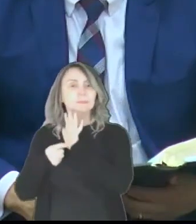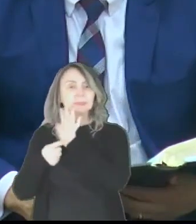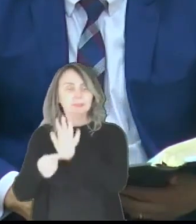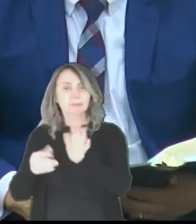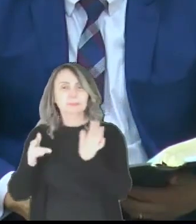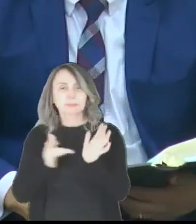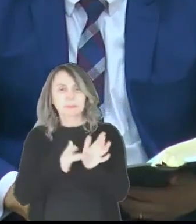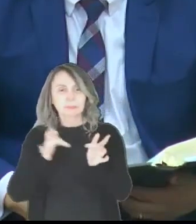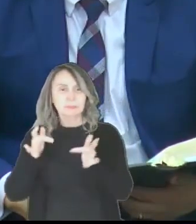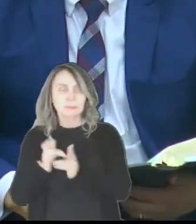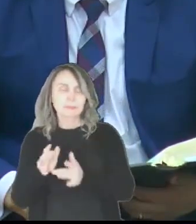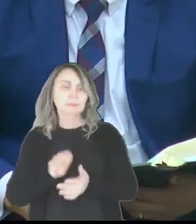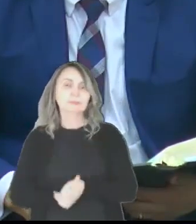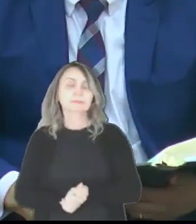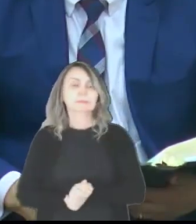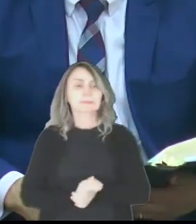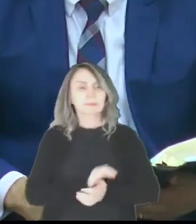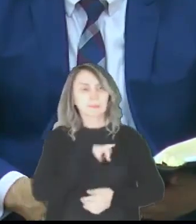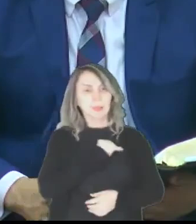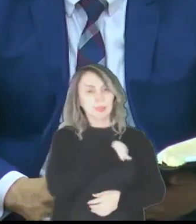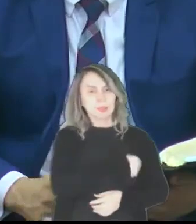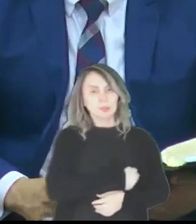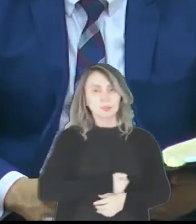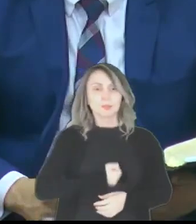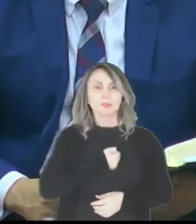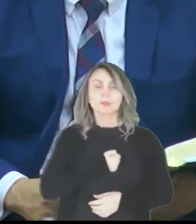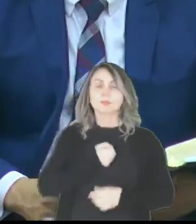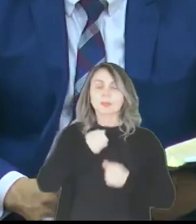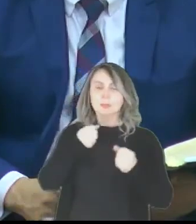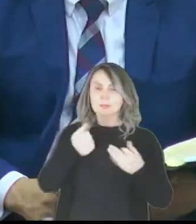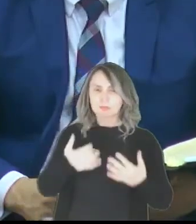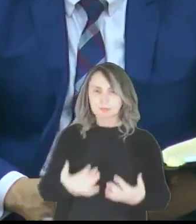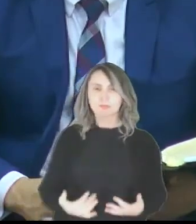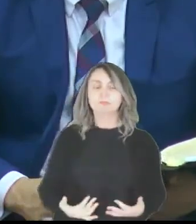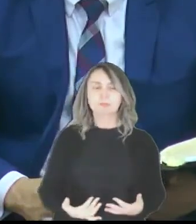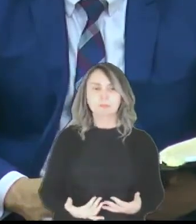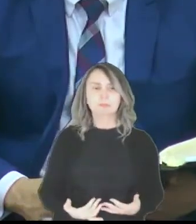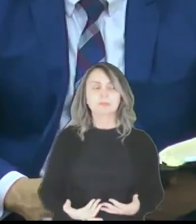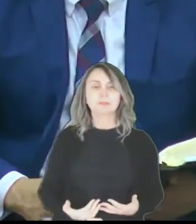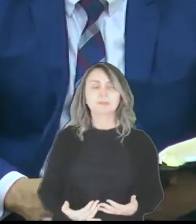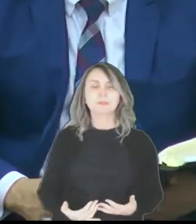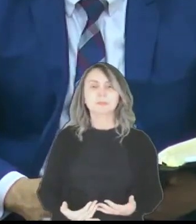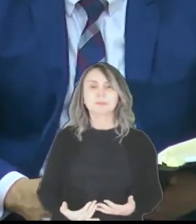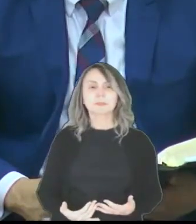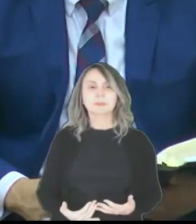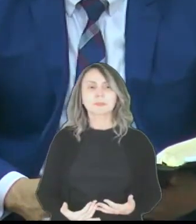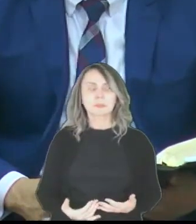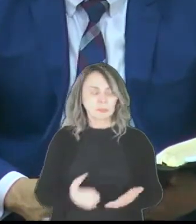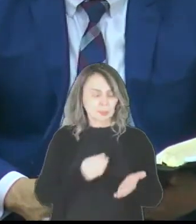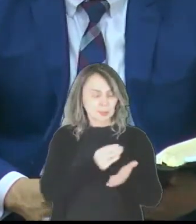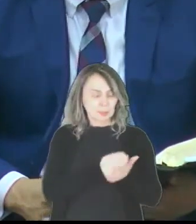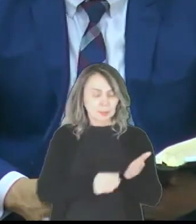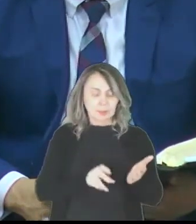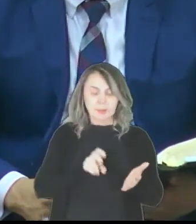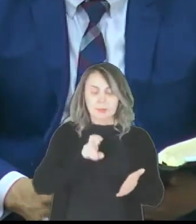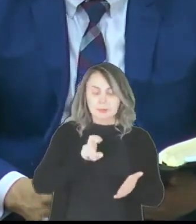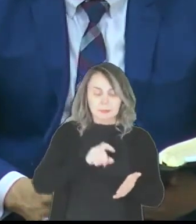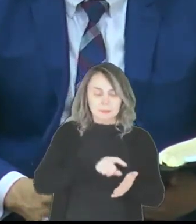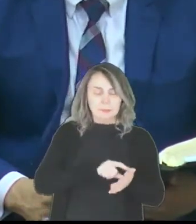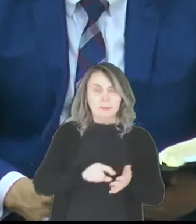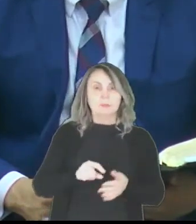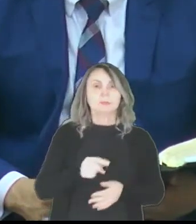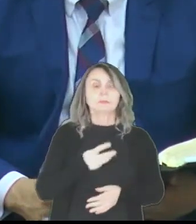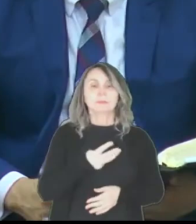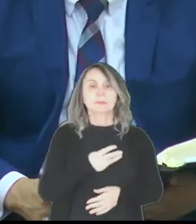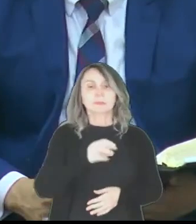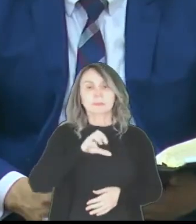disse em São João, eu acho esse versículo, ele fala muito na minha alma, No Evangelho de São João 5:39, Jesus